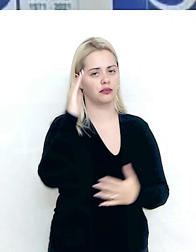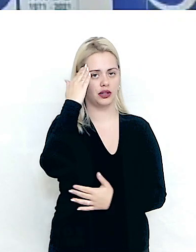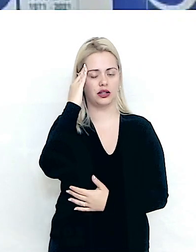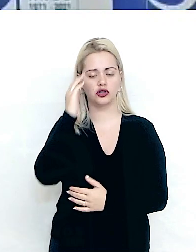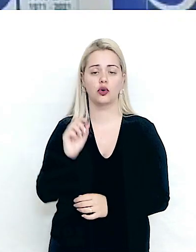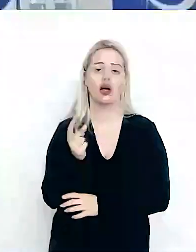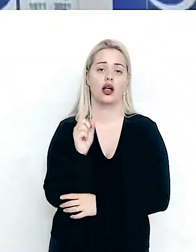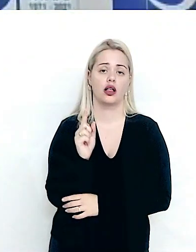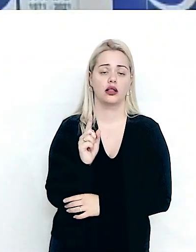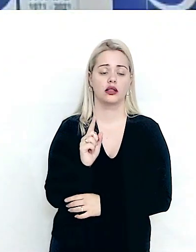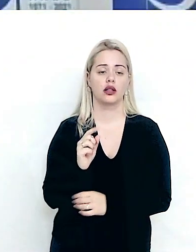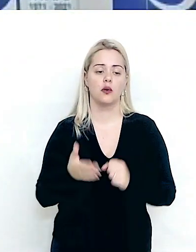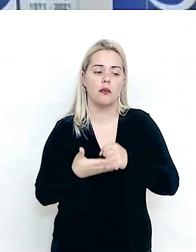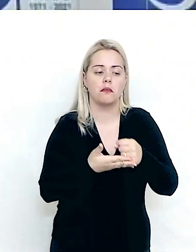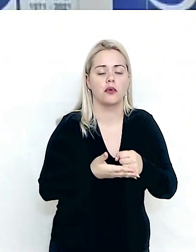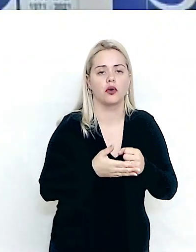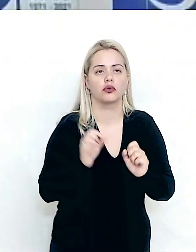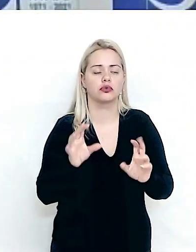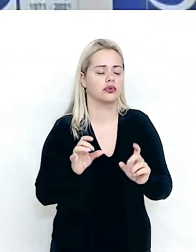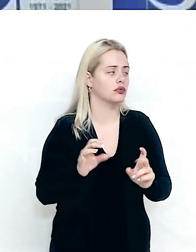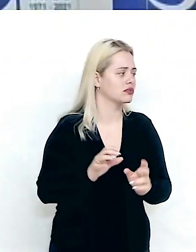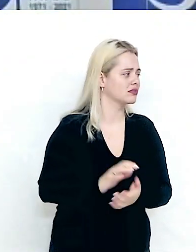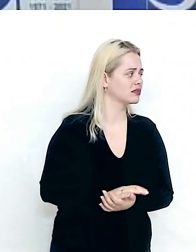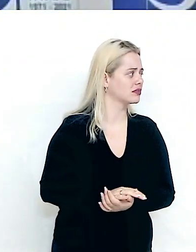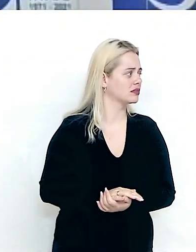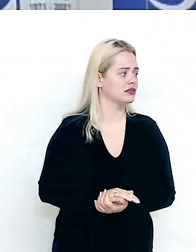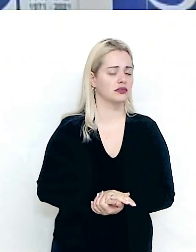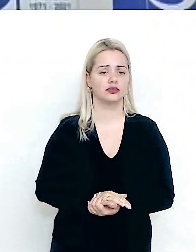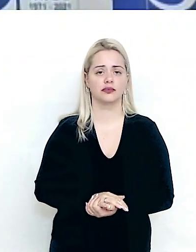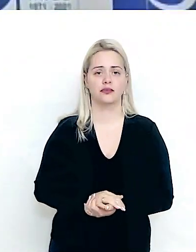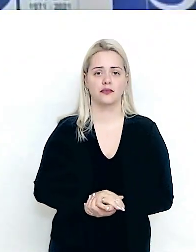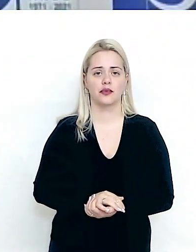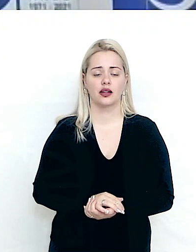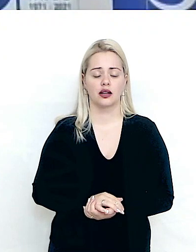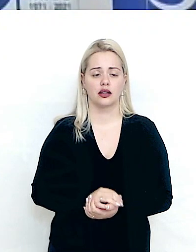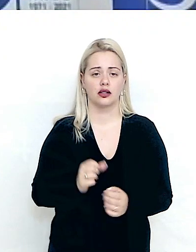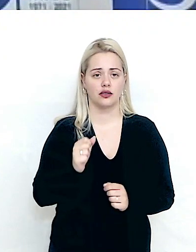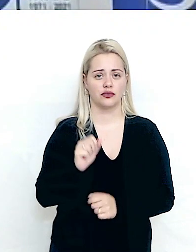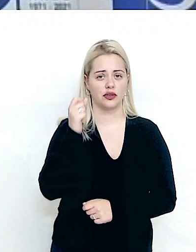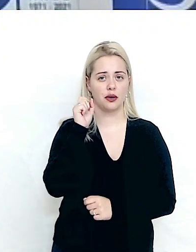uma coisa que eu acho bastante curiosa, que eu acho que vale a pena ser mencionada, é que quando foi lançado,